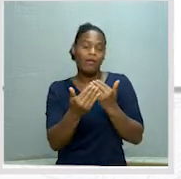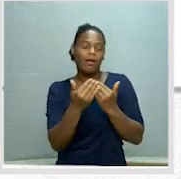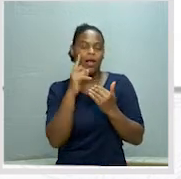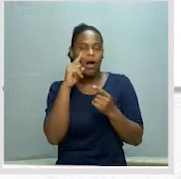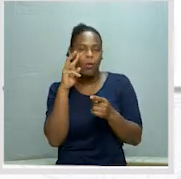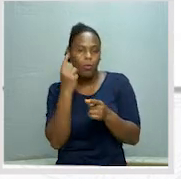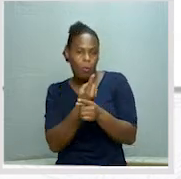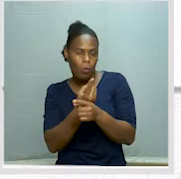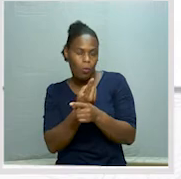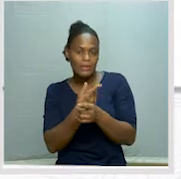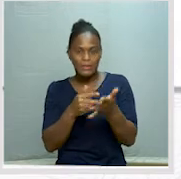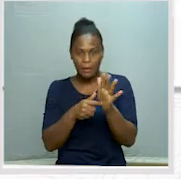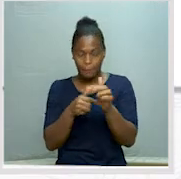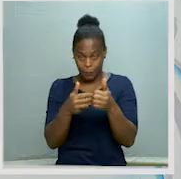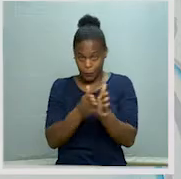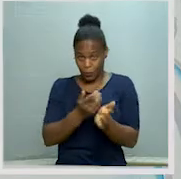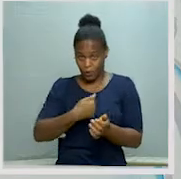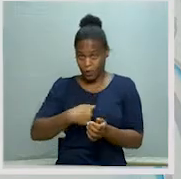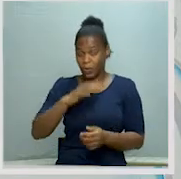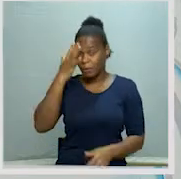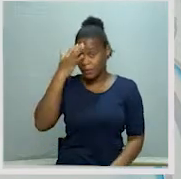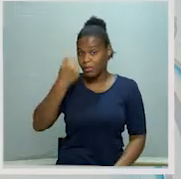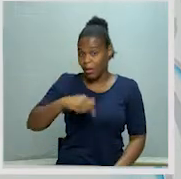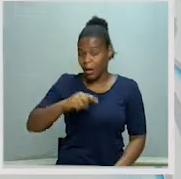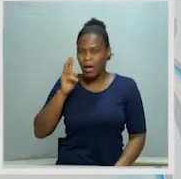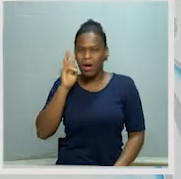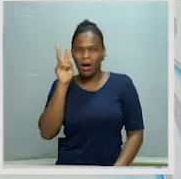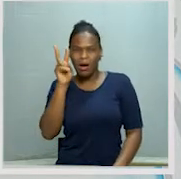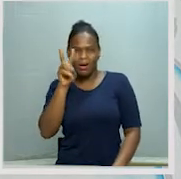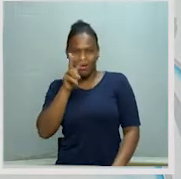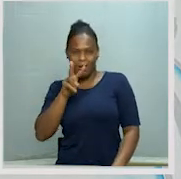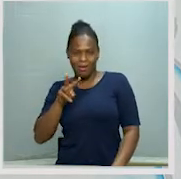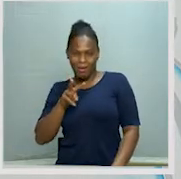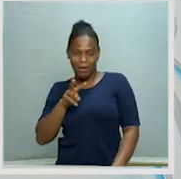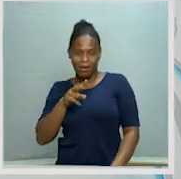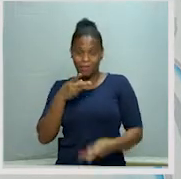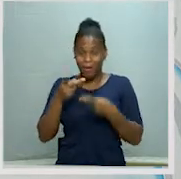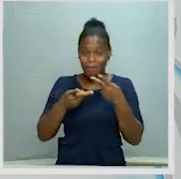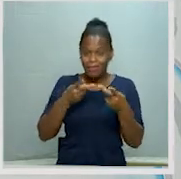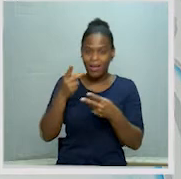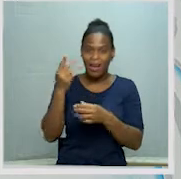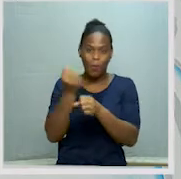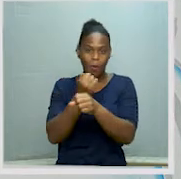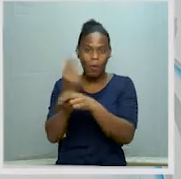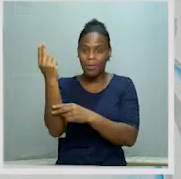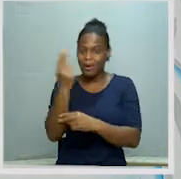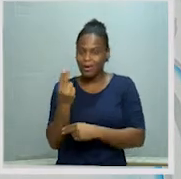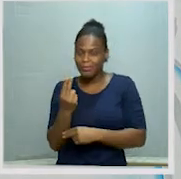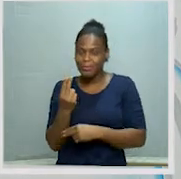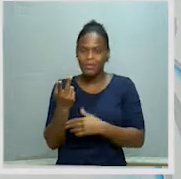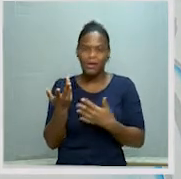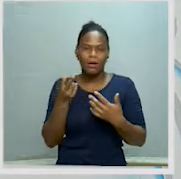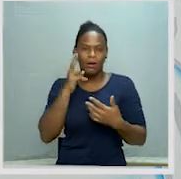objeto. Todos nós temos o quê? A capacidade de apreciar uma obra de arte, de gozar,